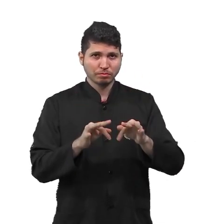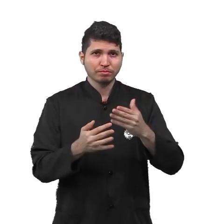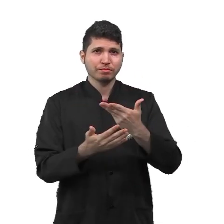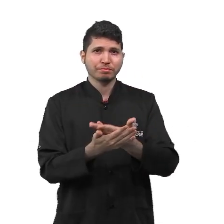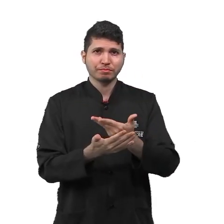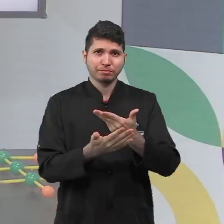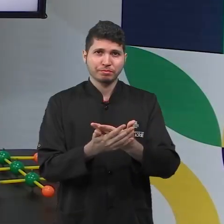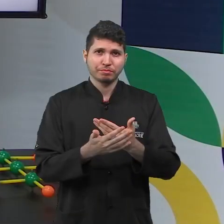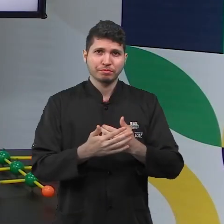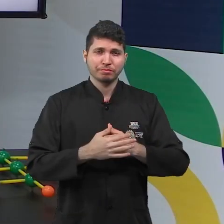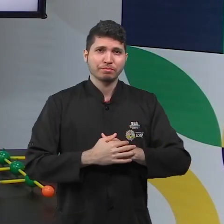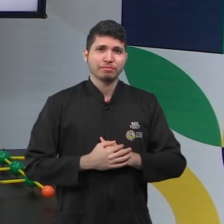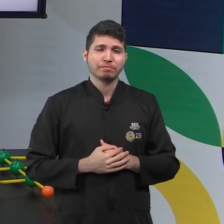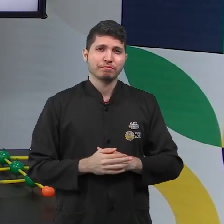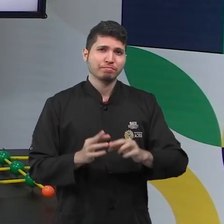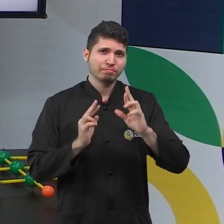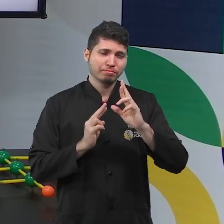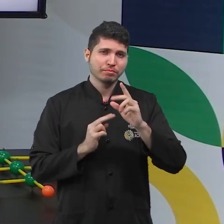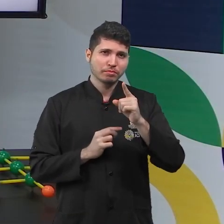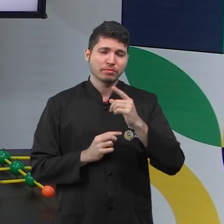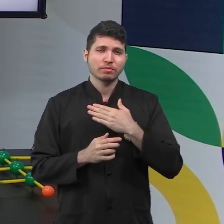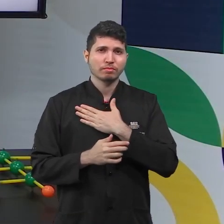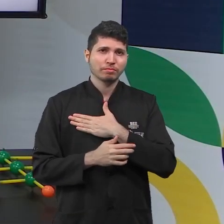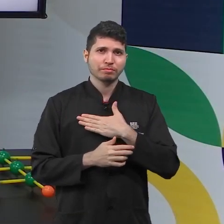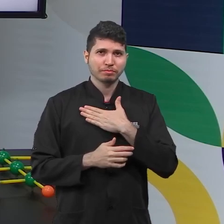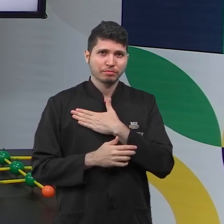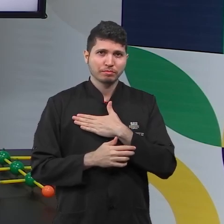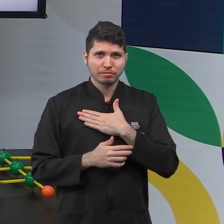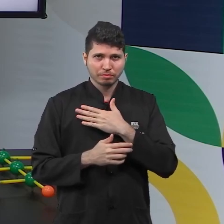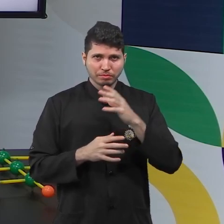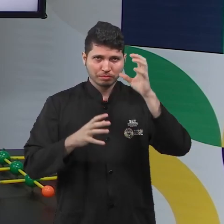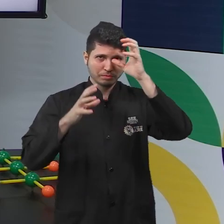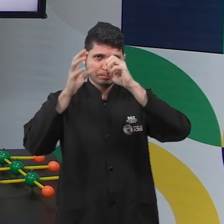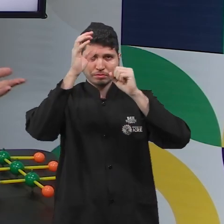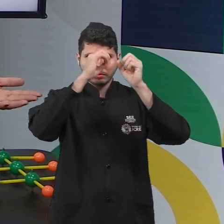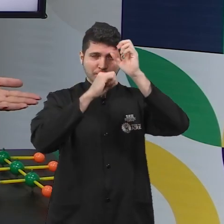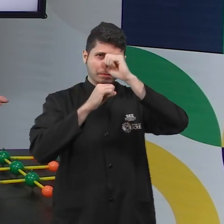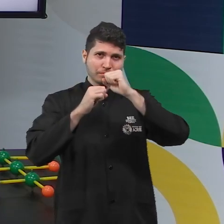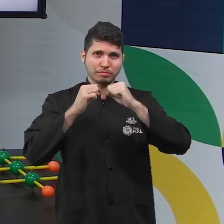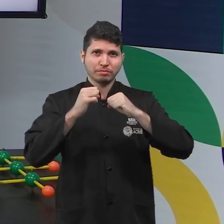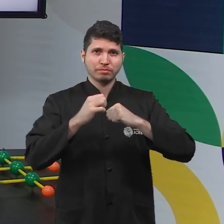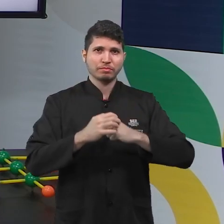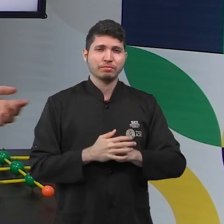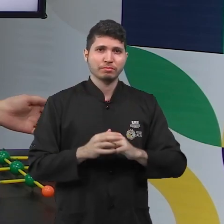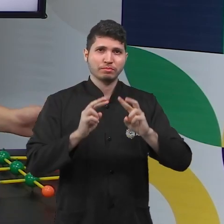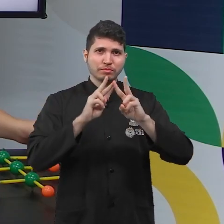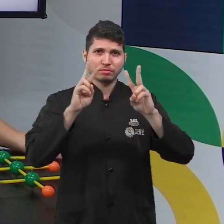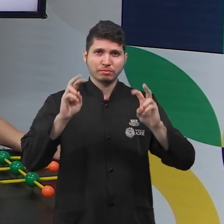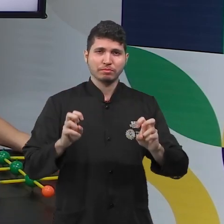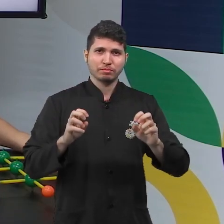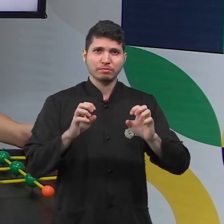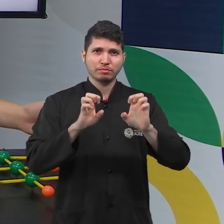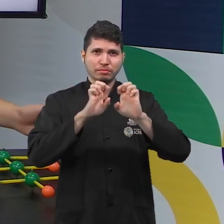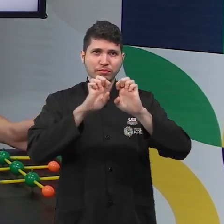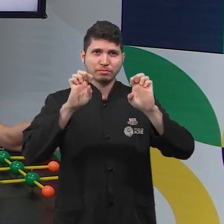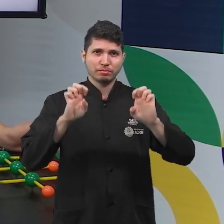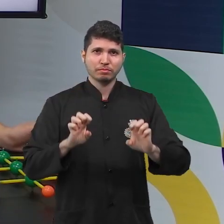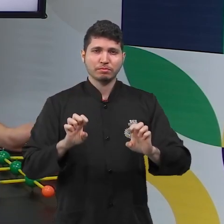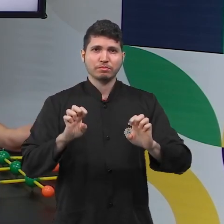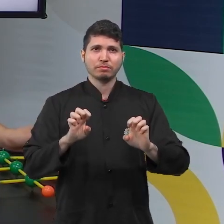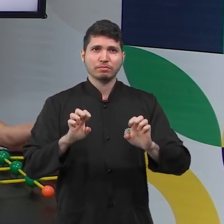nossa aula. Espero que vocês tenham gostado e tenham aprendido um pouco mais aqui sobre as estruturas dos